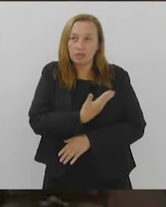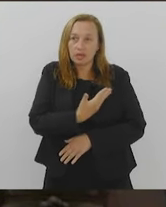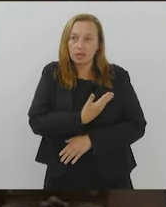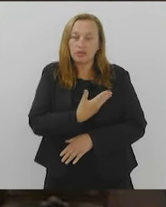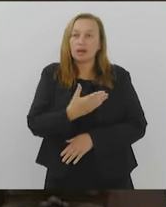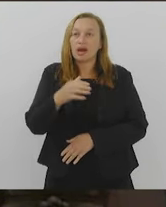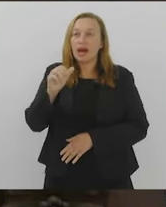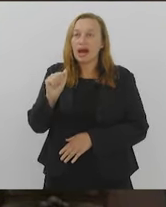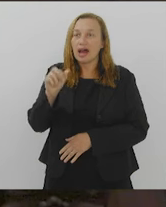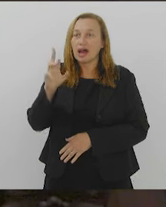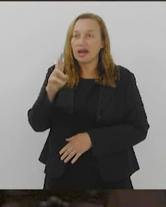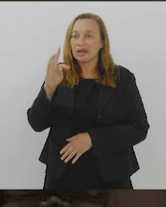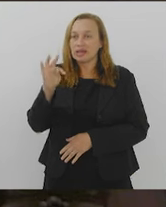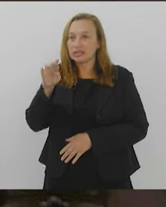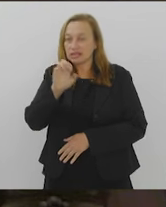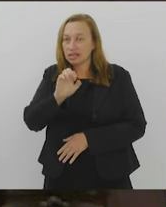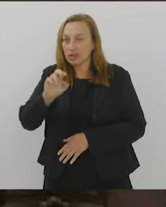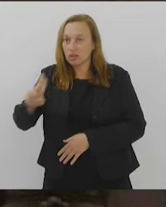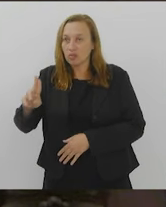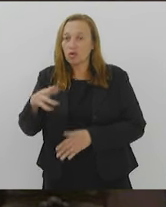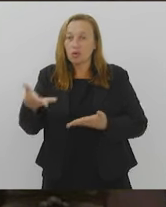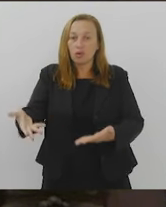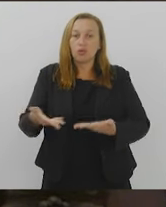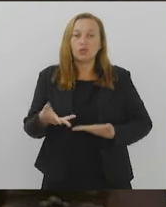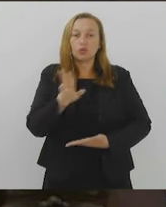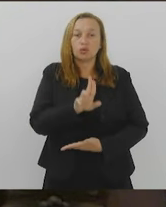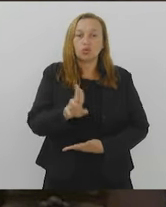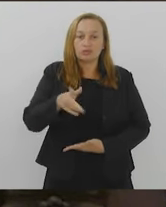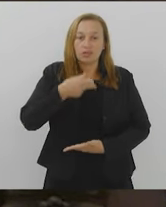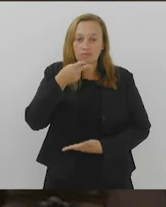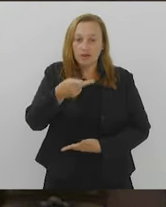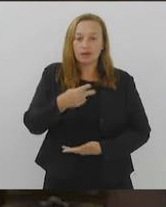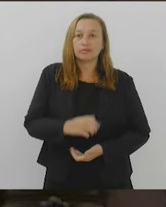Aristeu. E convido para fazer uso da palavra